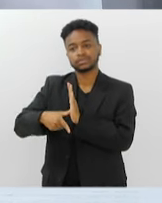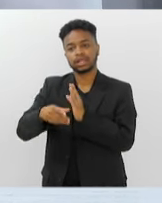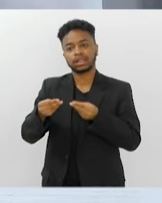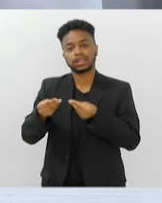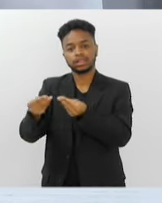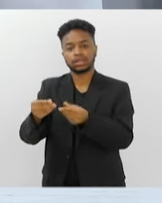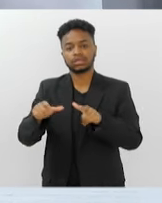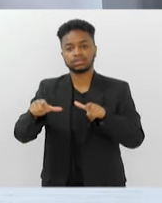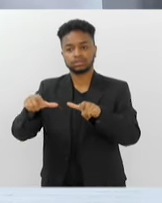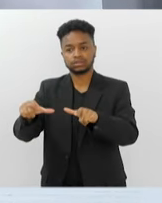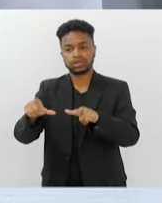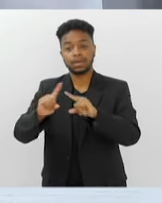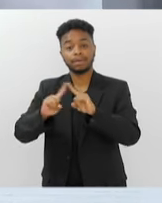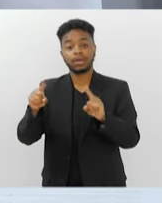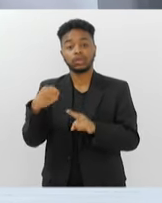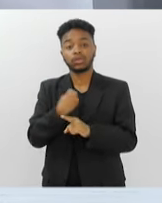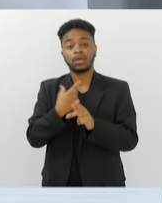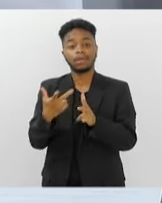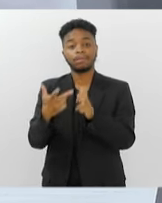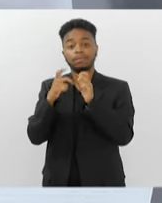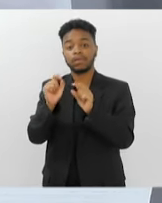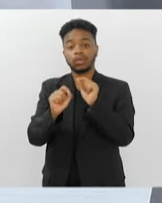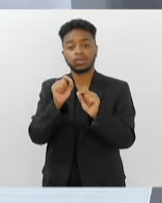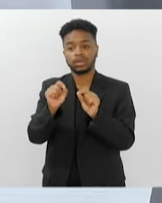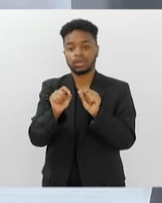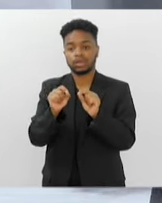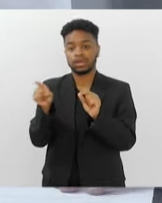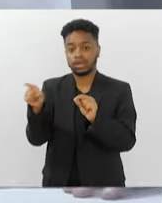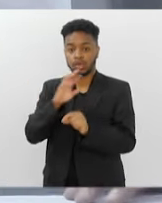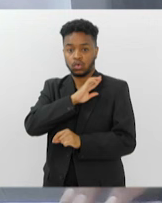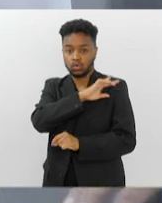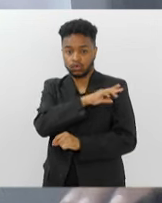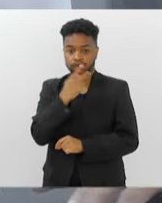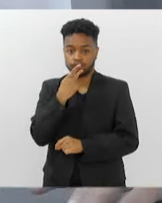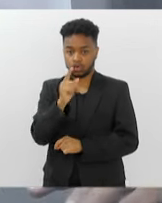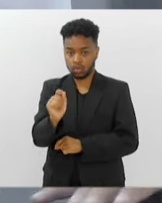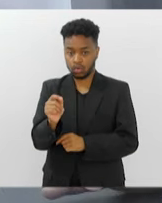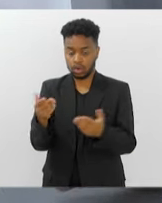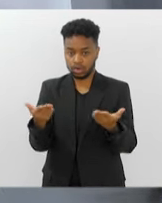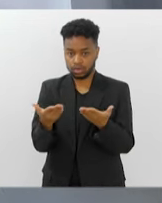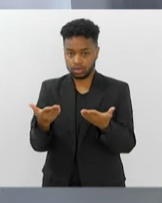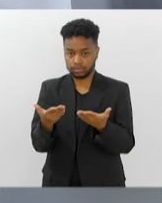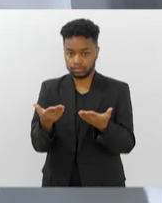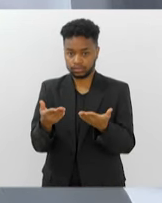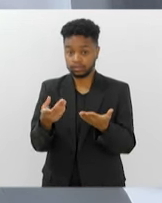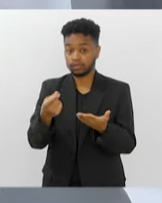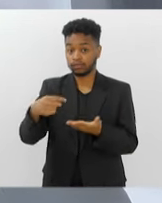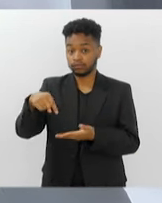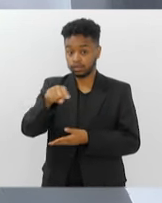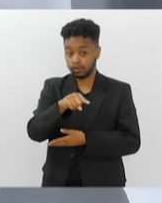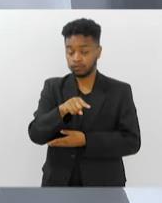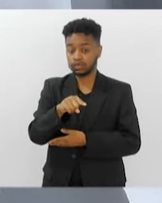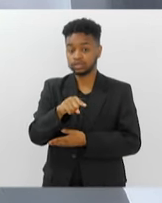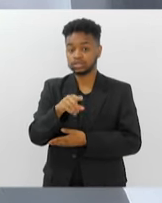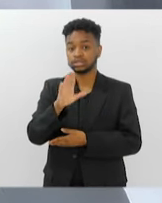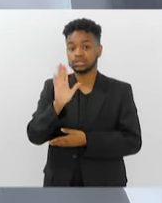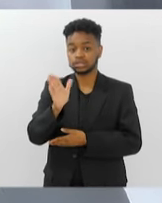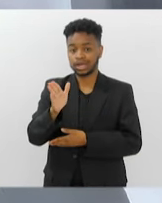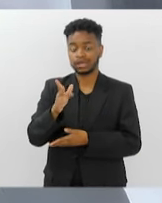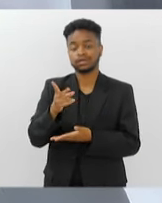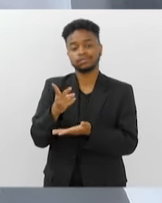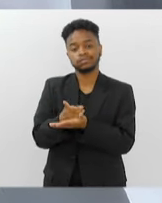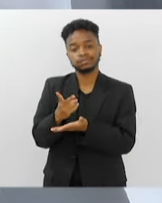certificados mas o que a gente tá entendendo Aqui é que o coronel acabou de dizer agora que vocês estão a muito